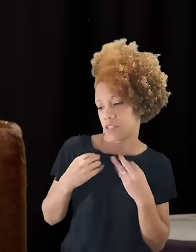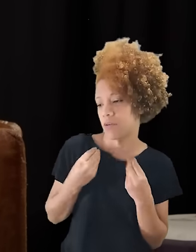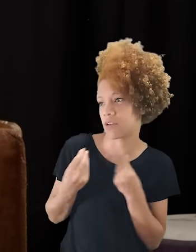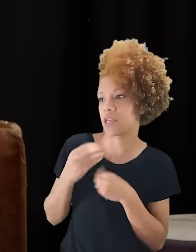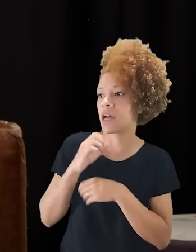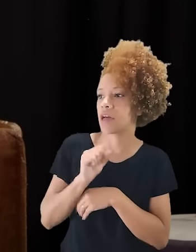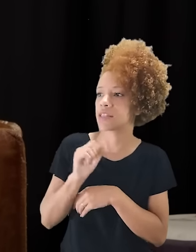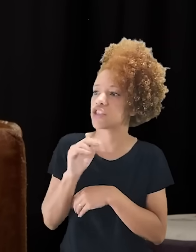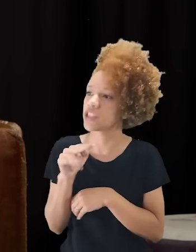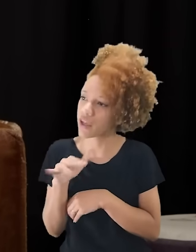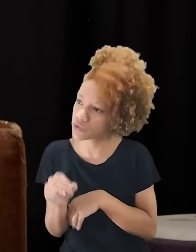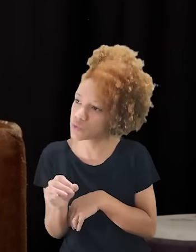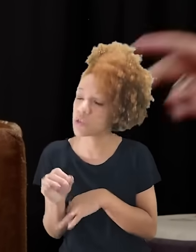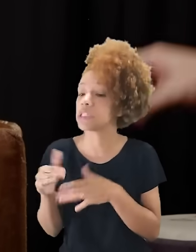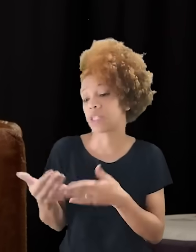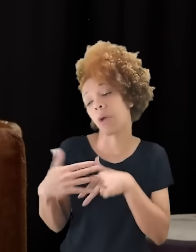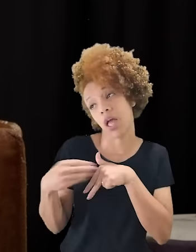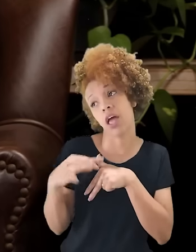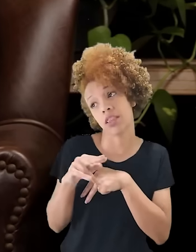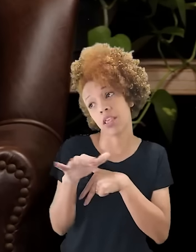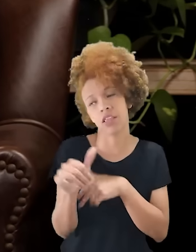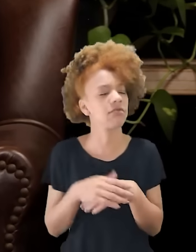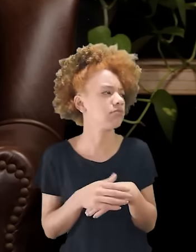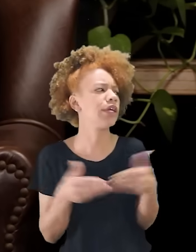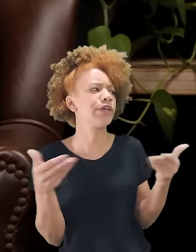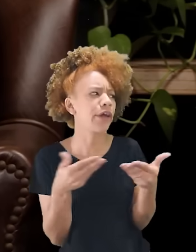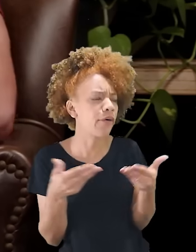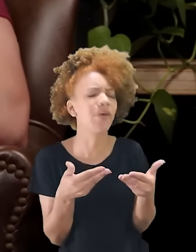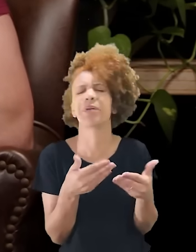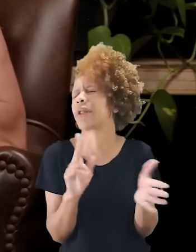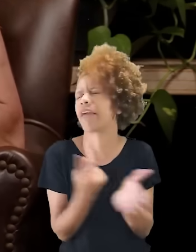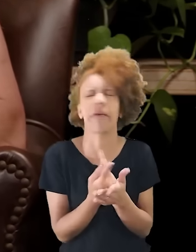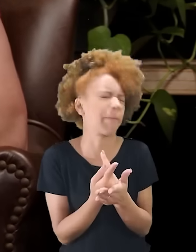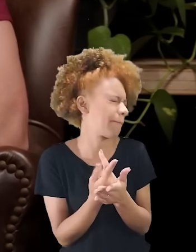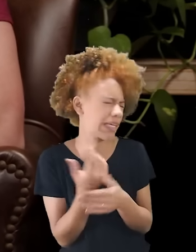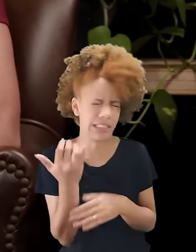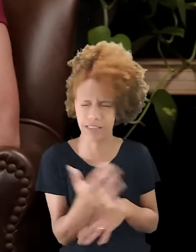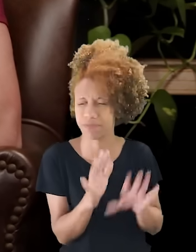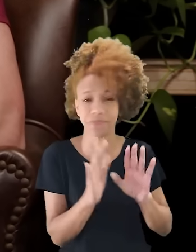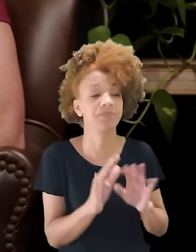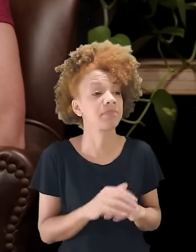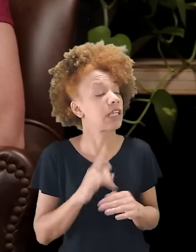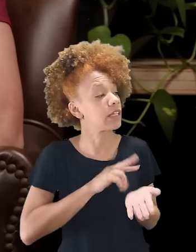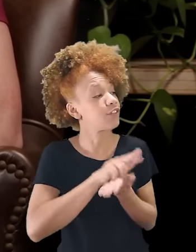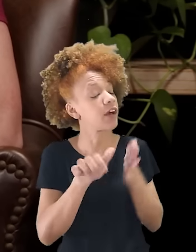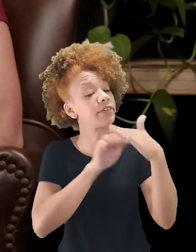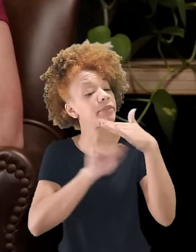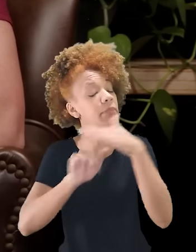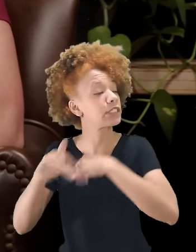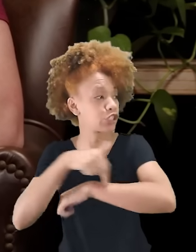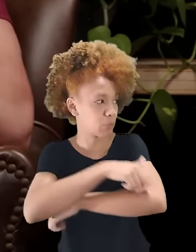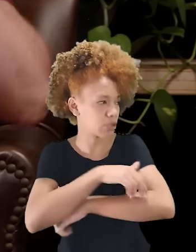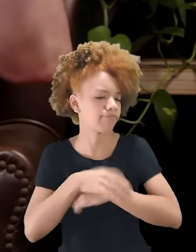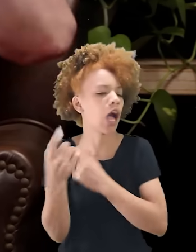acetinado então ele é uma supertendência então agora vem pro caminho que eu quero entender pra que é o seguinte tá temos várias empresas de moda